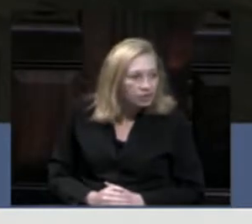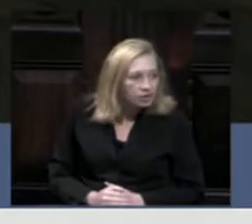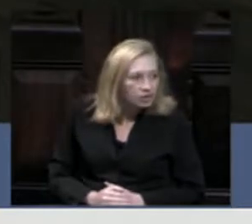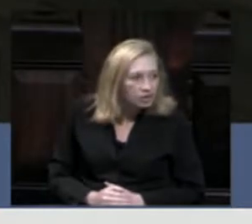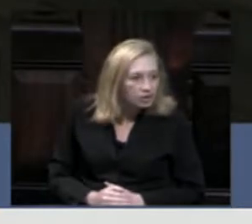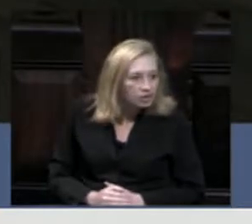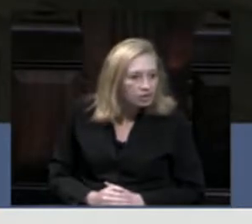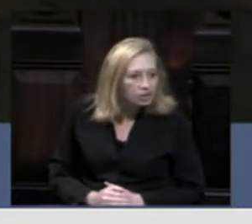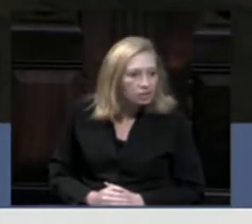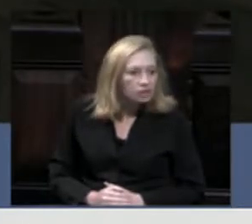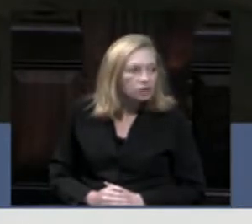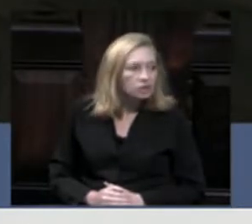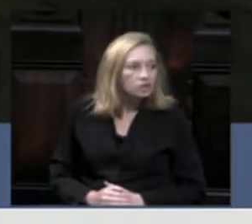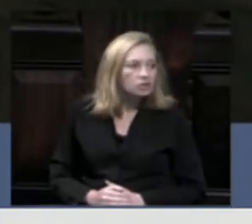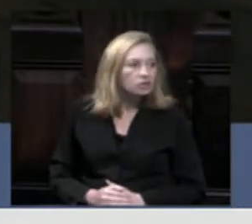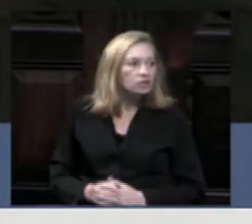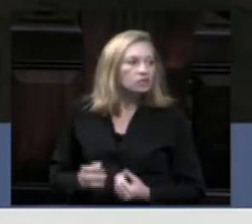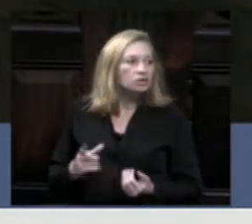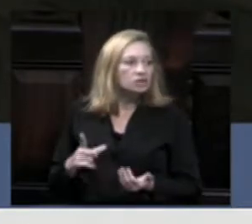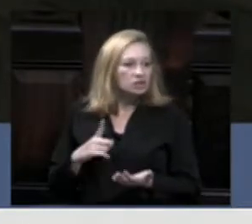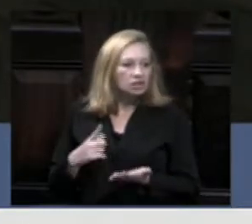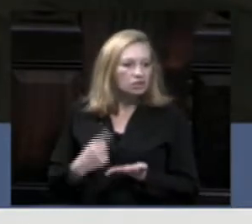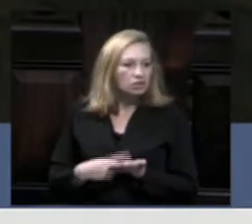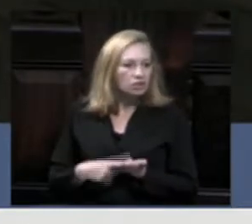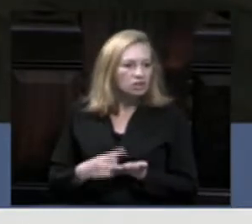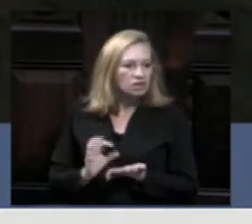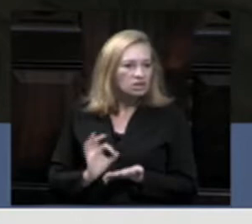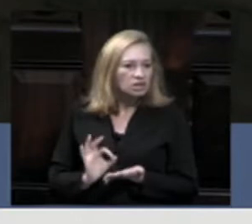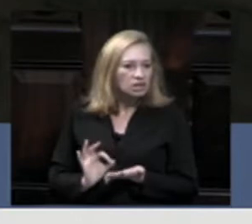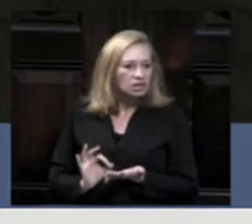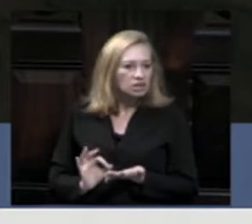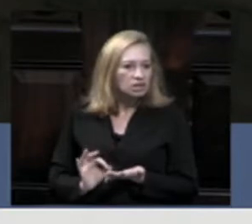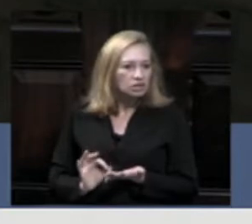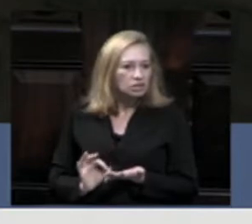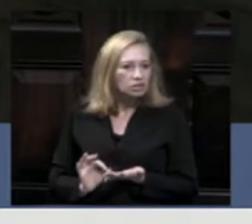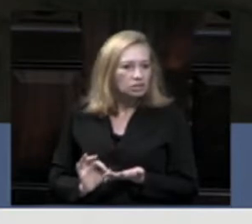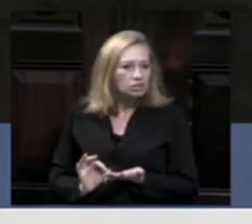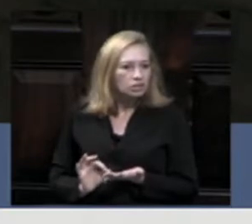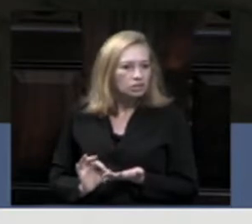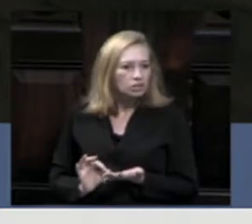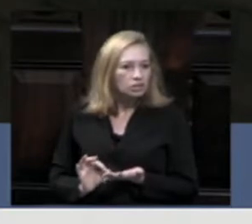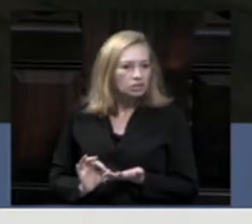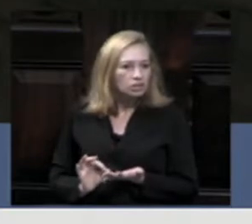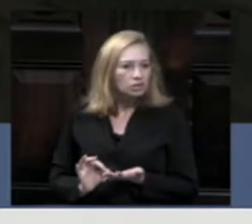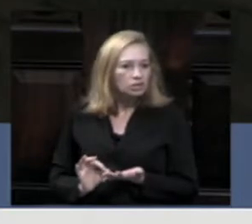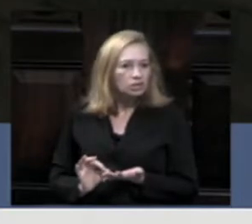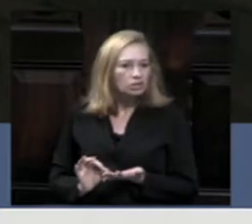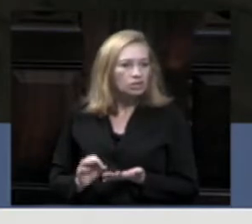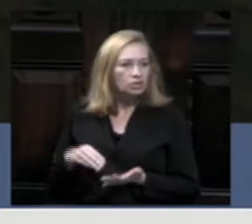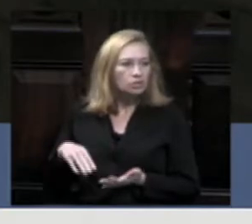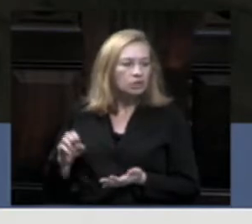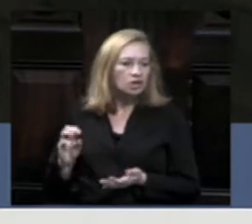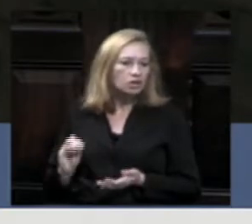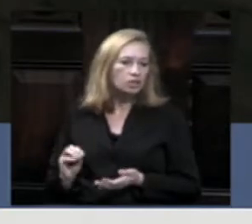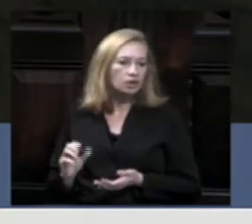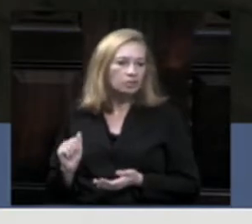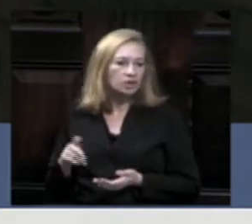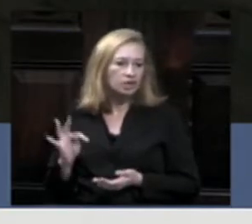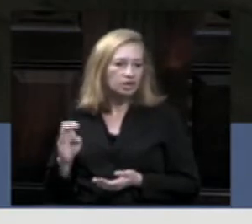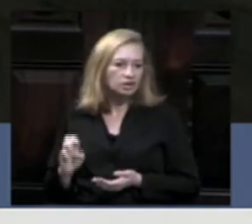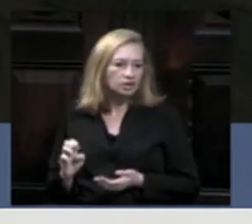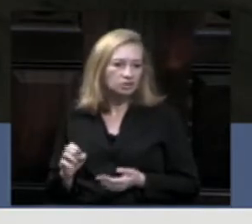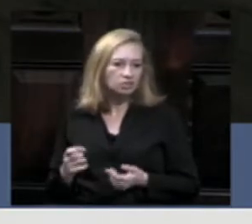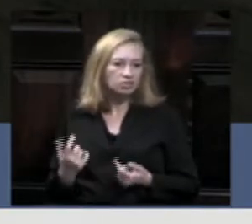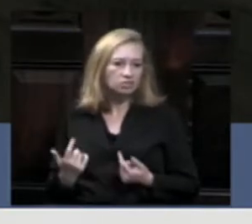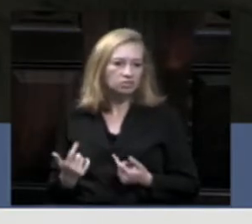houve, não. Não houve concordância. Foi até surpresa. Tá, não houve concordância com o parecer da Comissão de Meio Ambiente. Eu vou dar, pelos assuntos